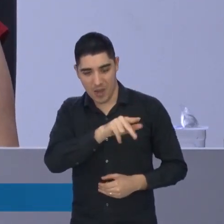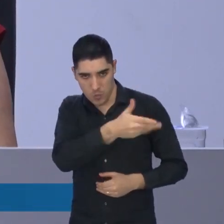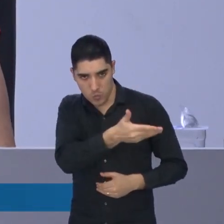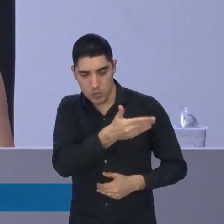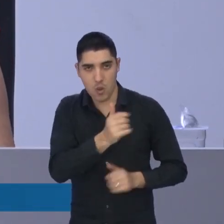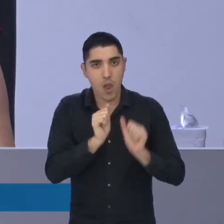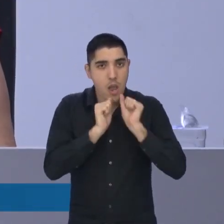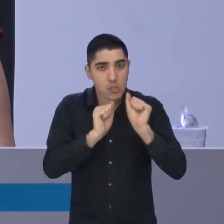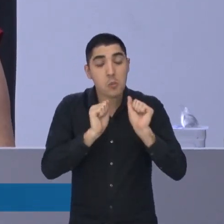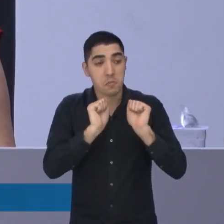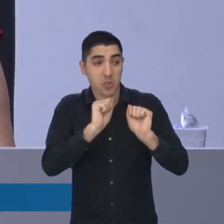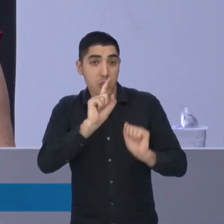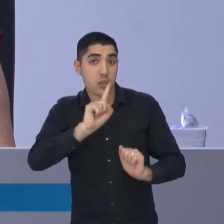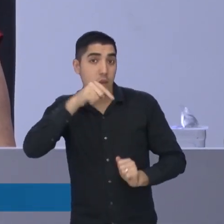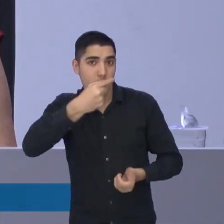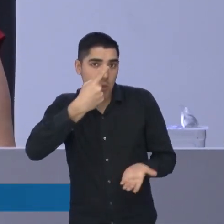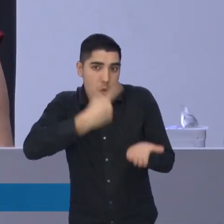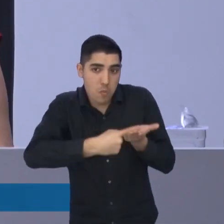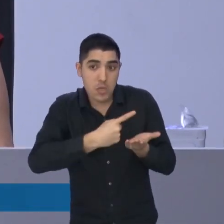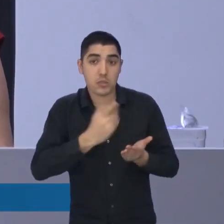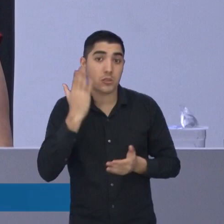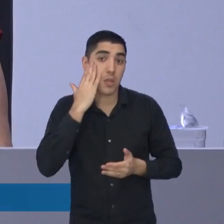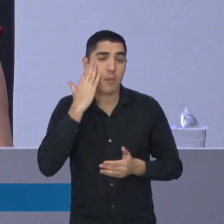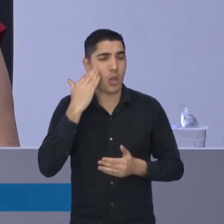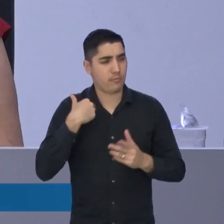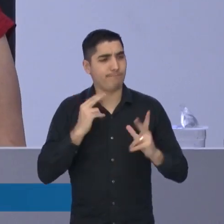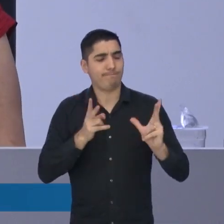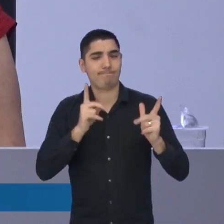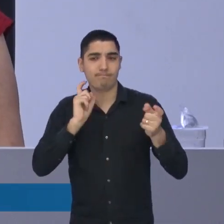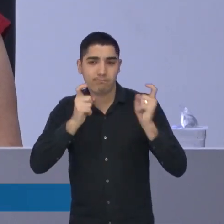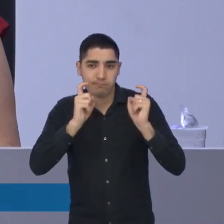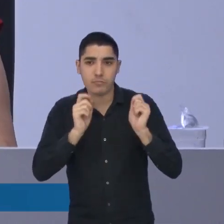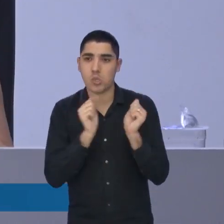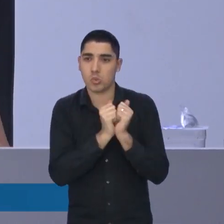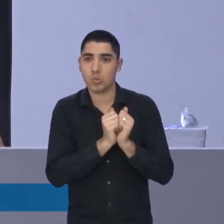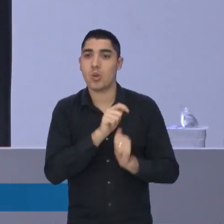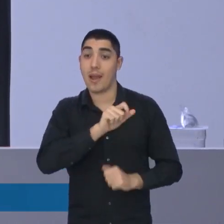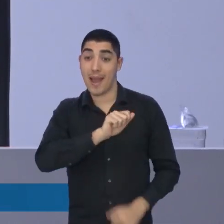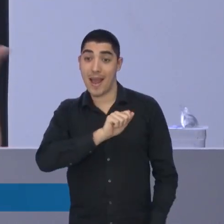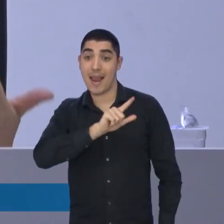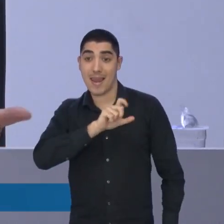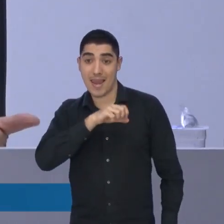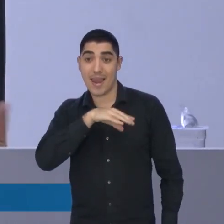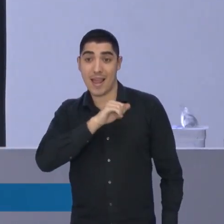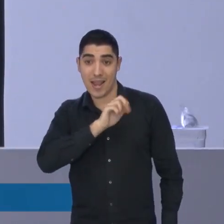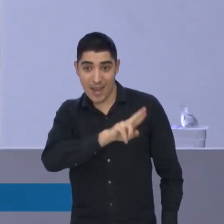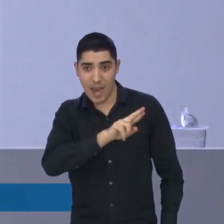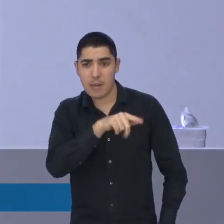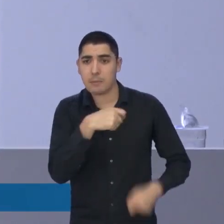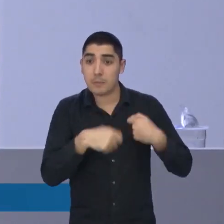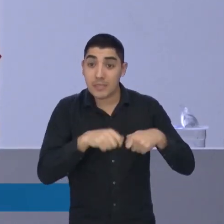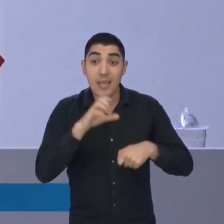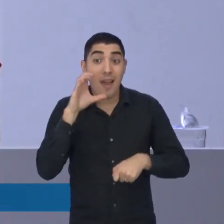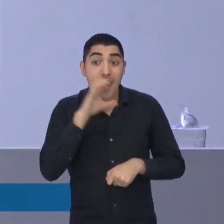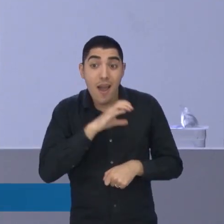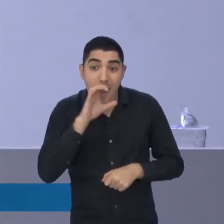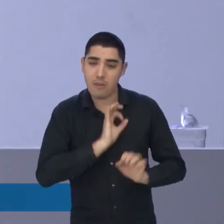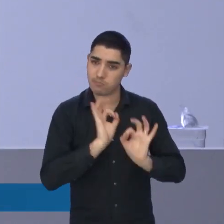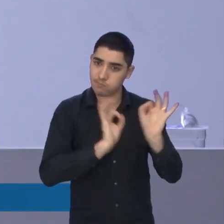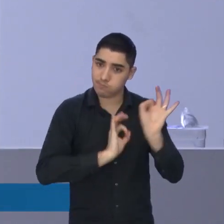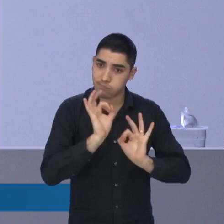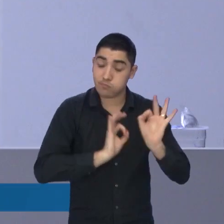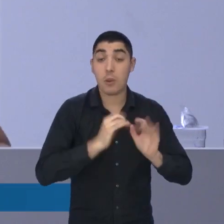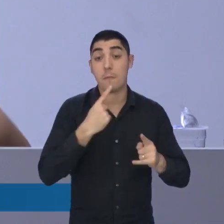por diversas vezes eu tenho falado com o Alencar, dele tentar agilizar o mais rápido possível, porque